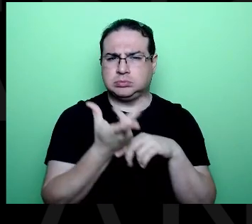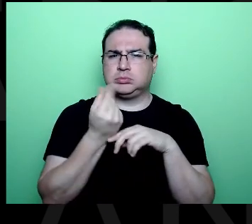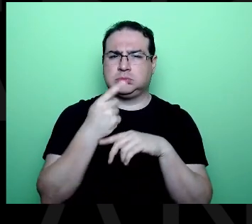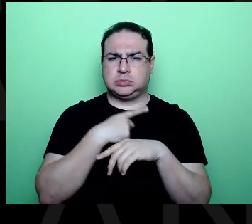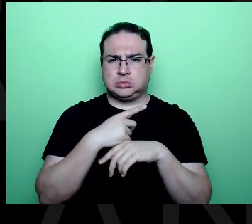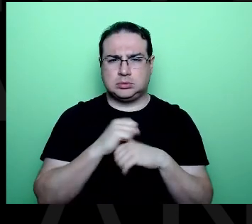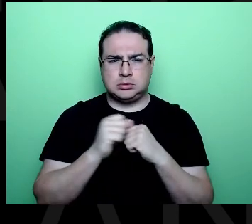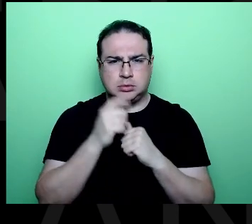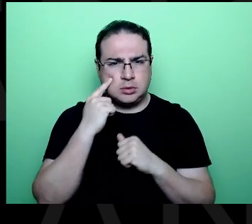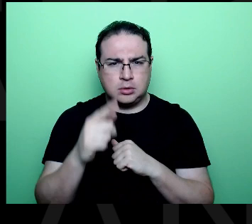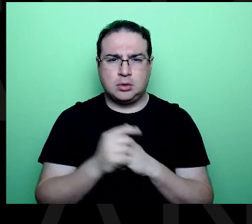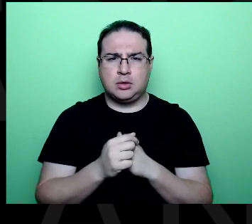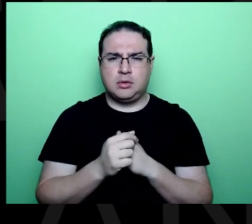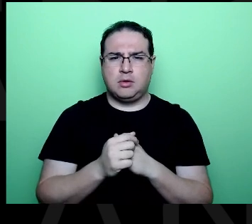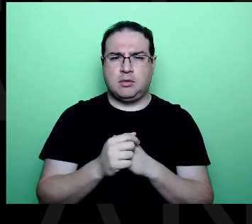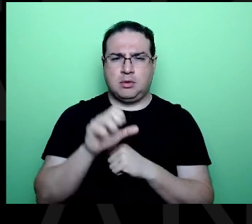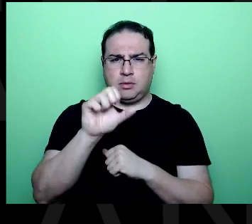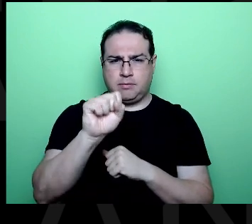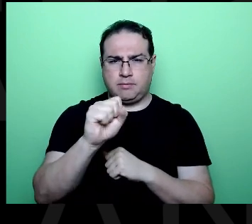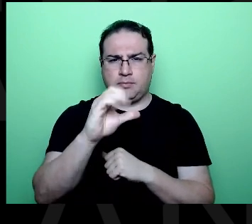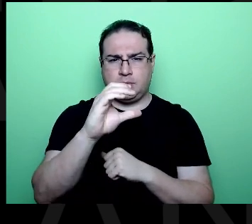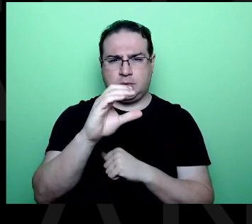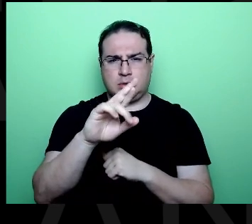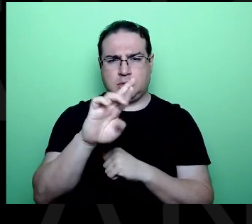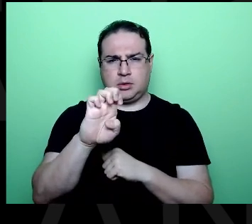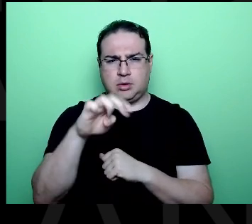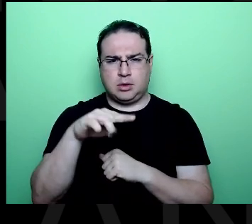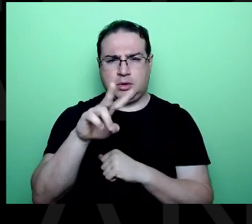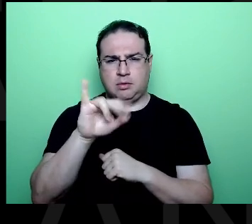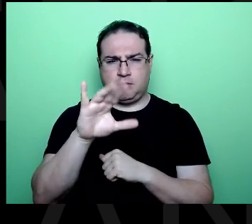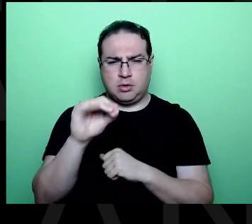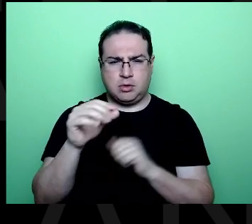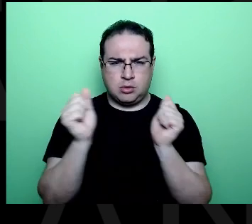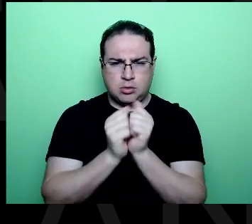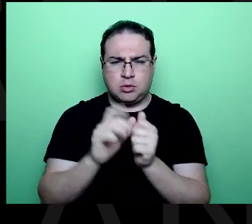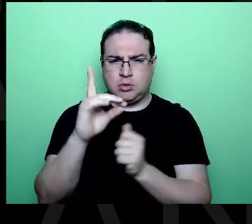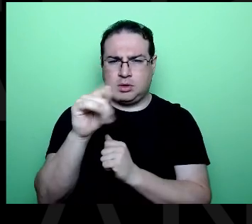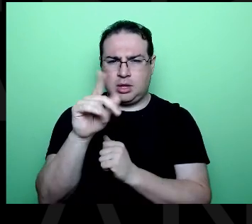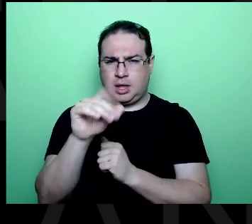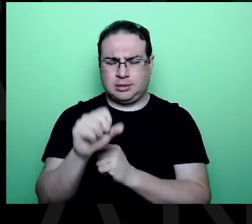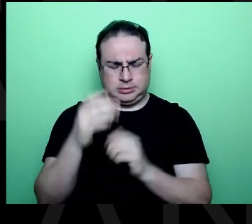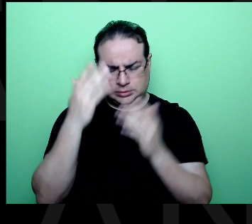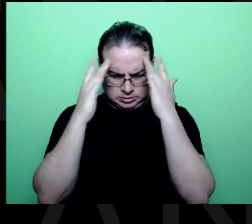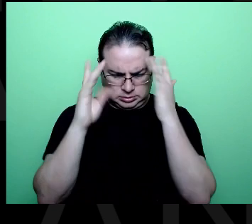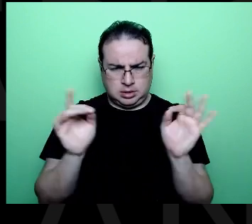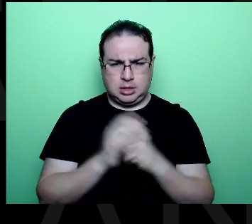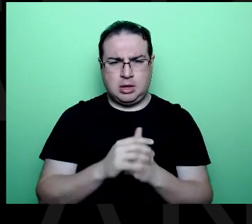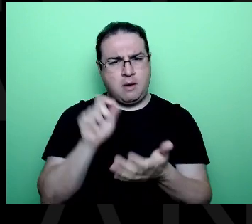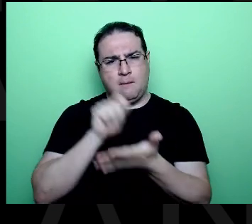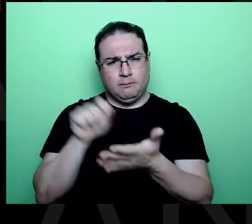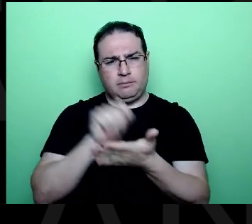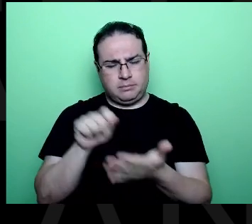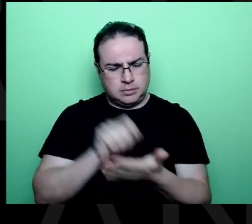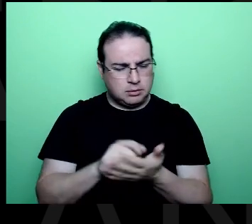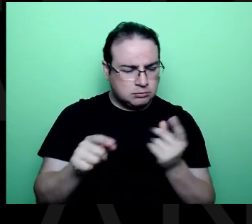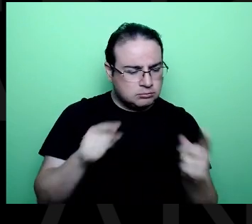tipo Screen View, que é um programa de computador que você usa para cruzar dados. Eu não sei fazer isso, eu sou muito